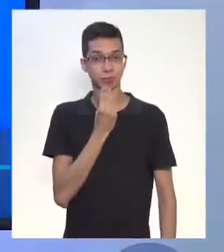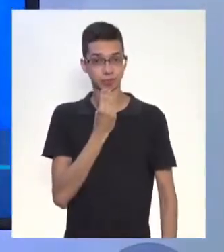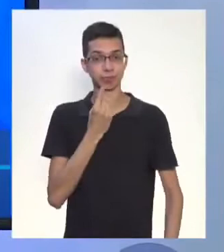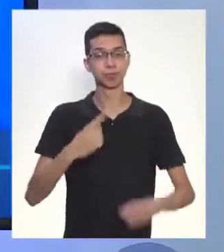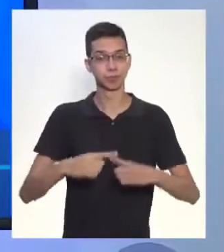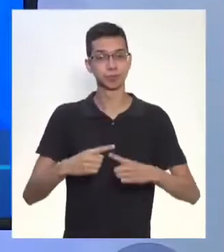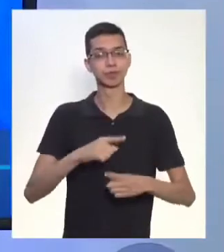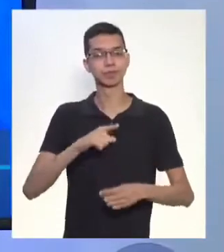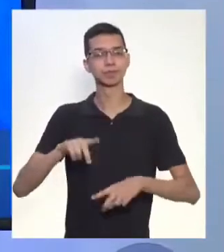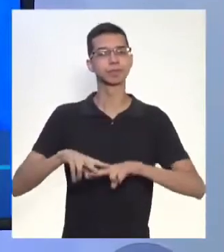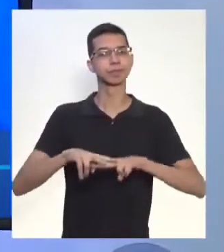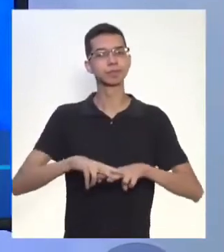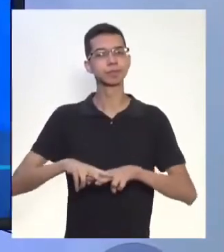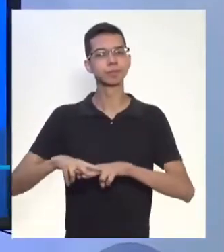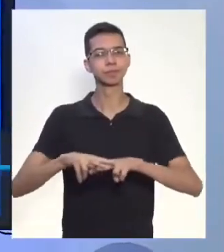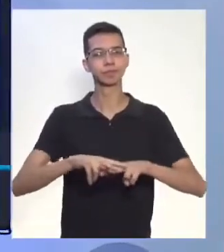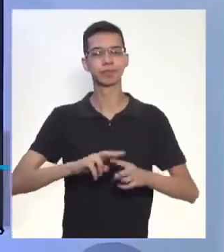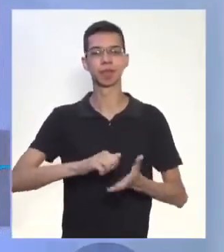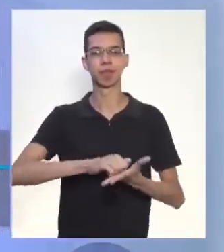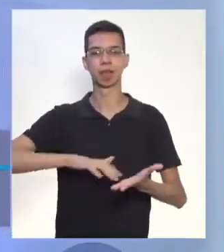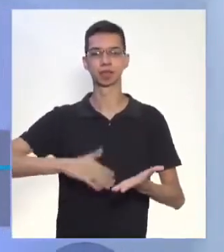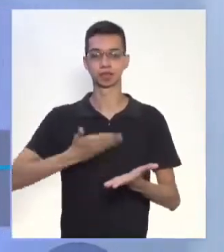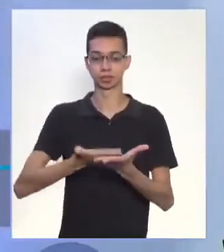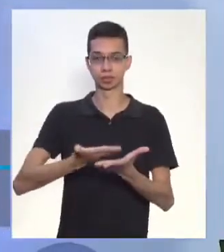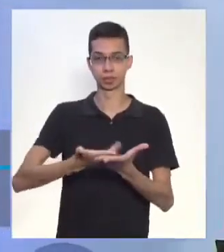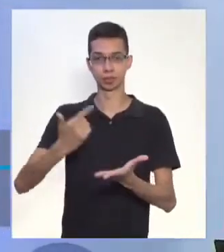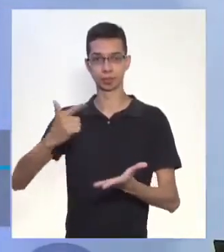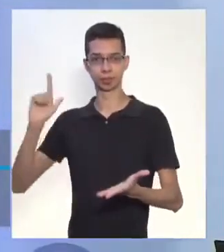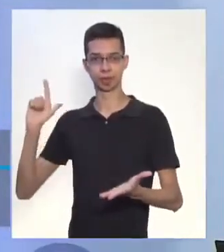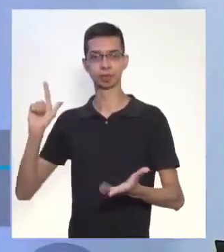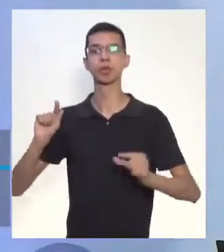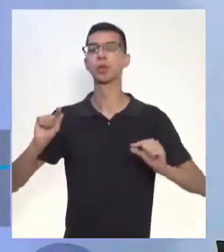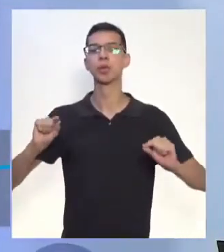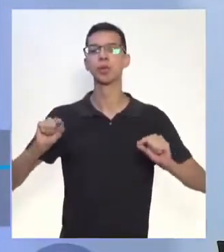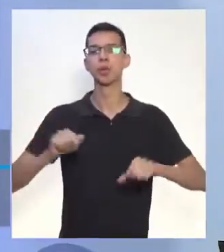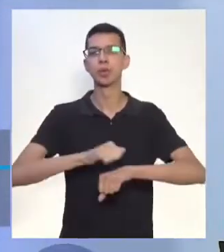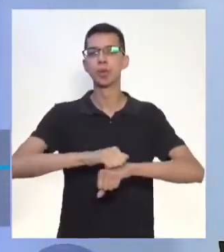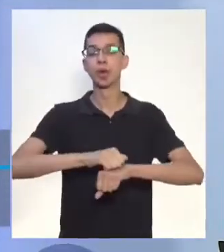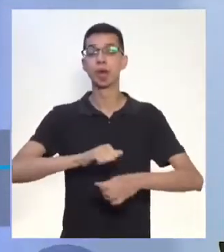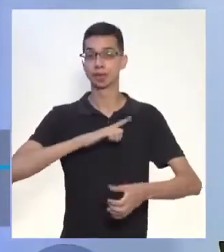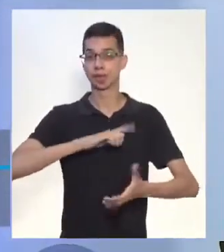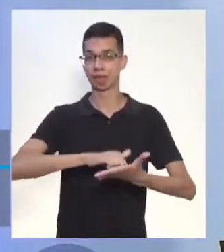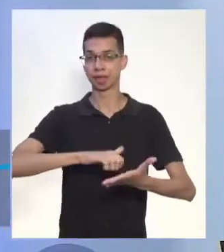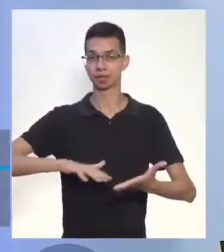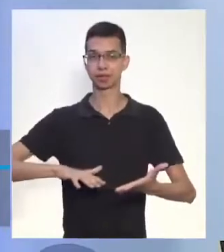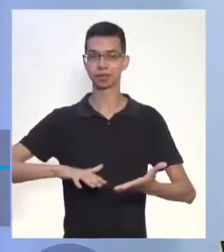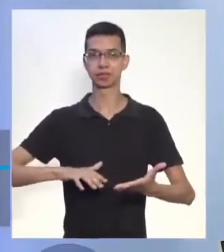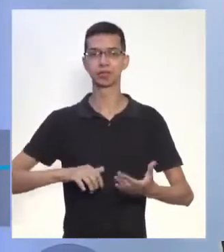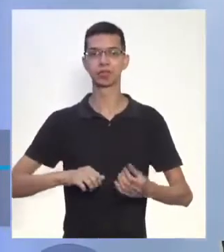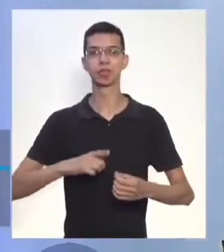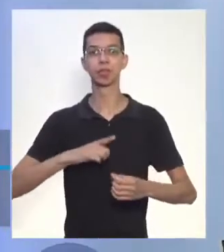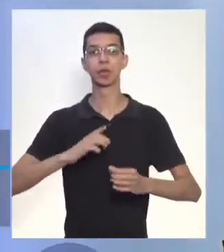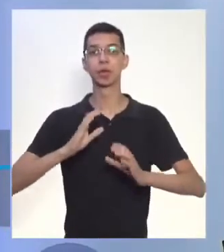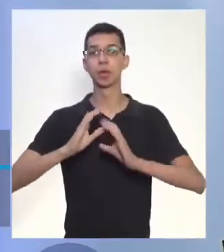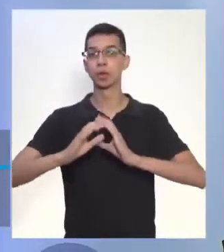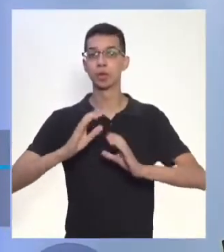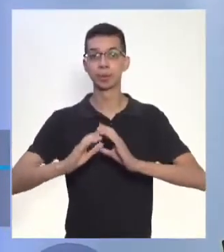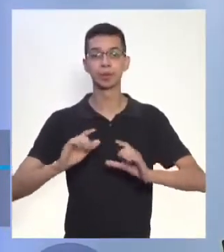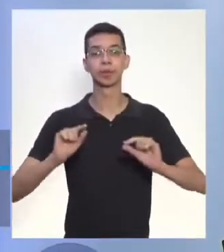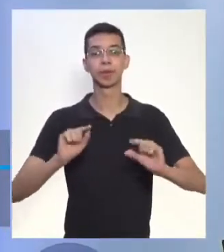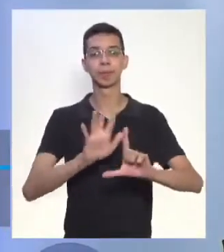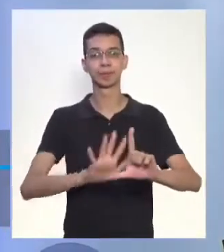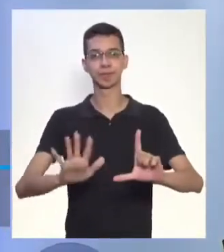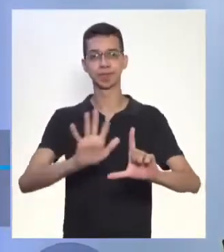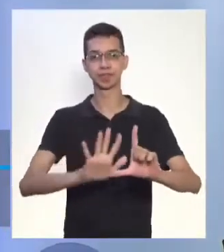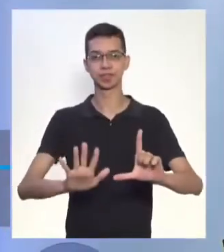as atividades. Na aula passada, nós fizemos atividade relacionada à comunicação nas plataformas digitais. Então, hoje nós